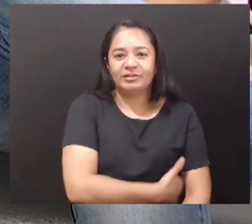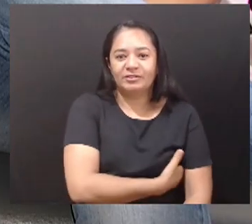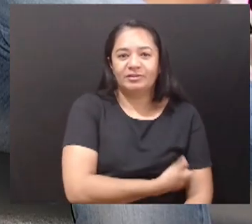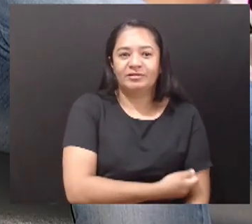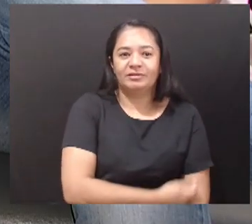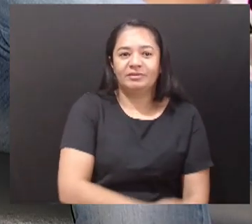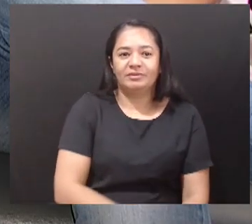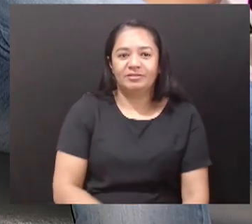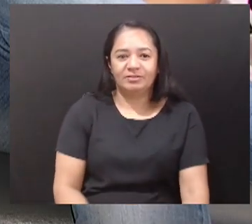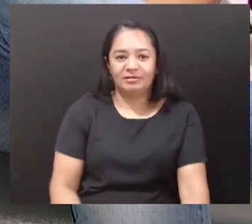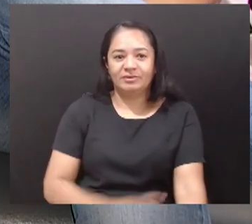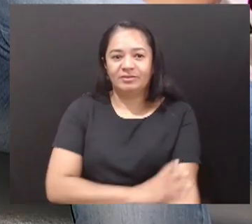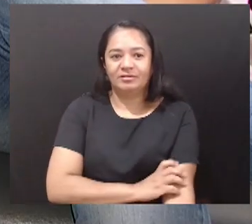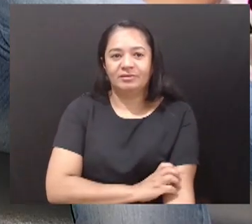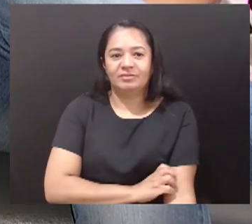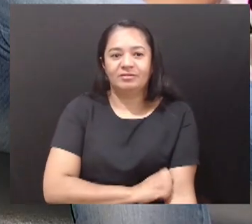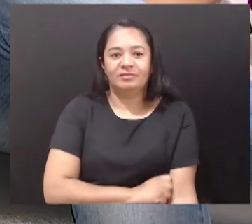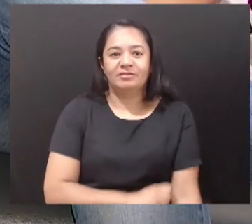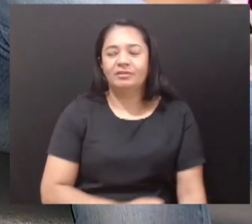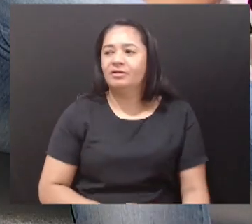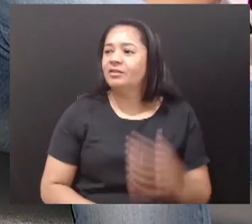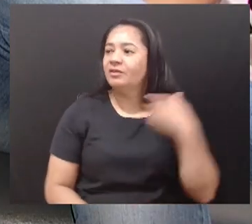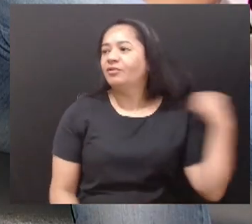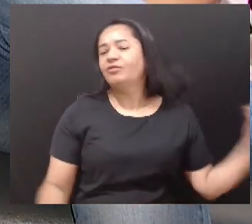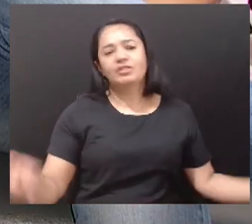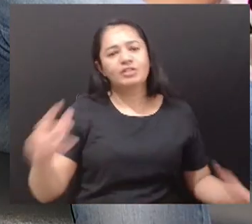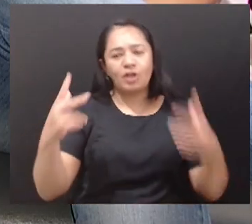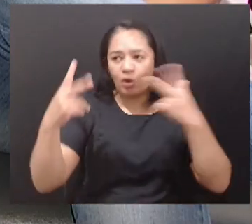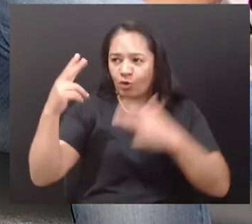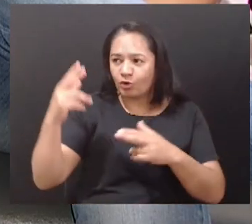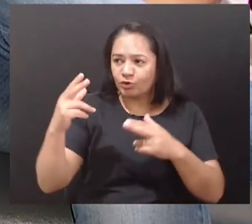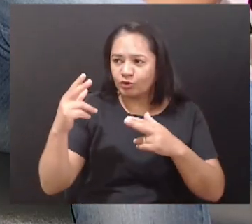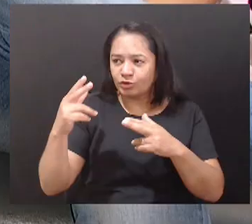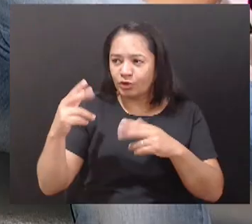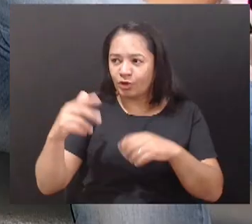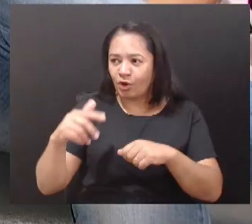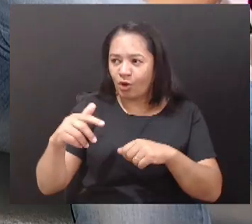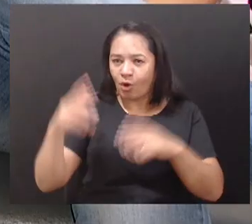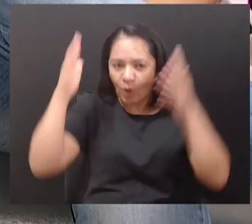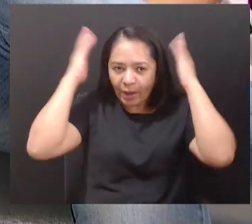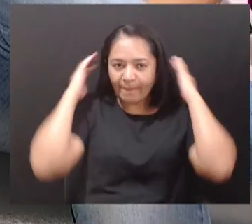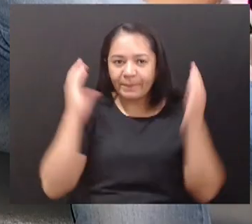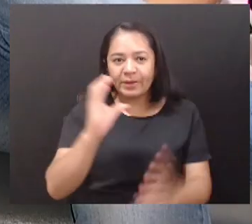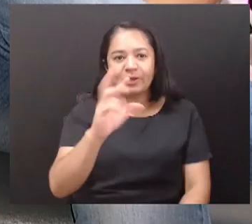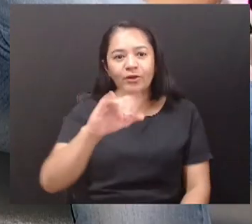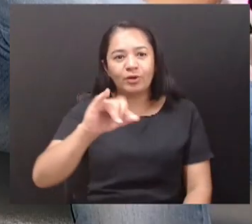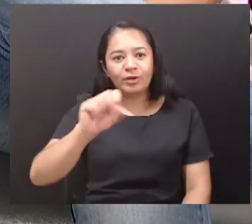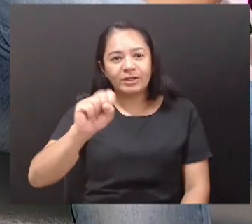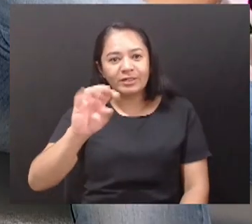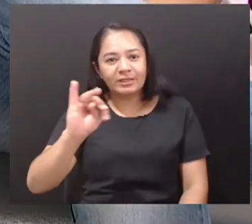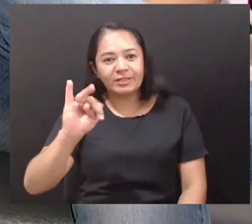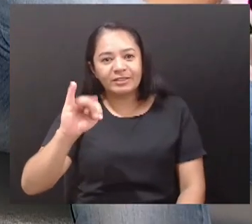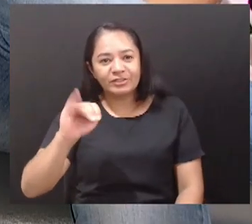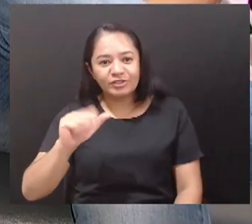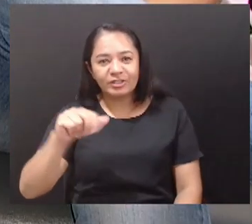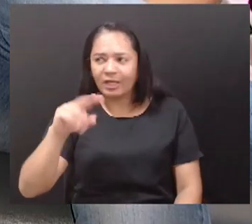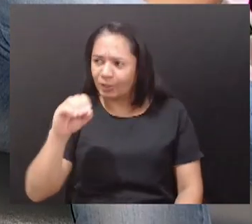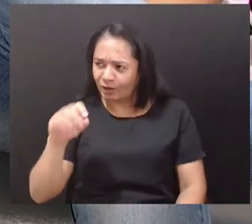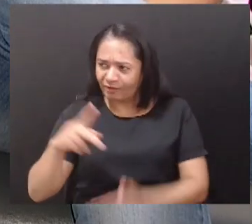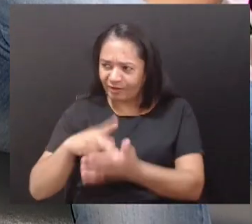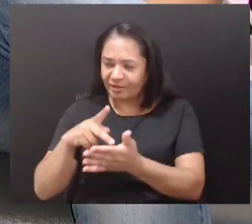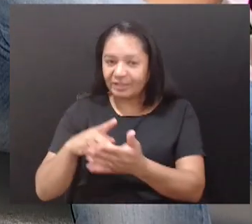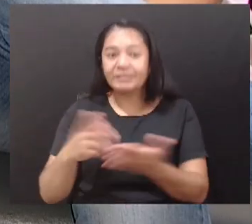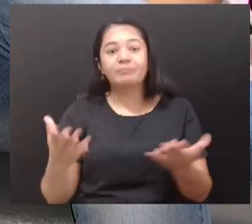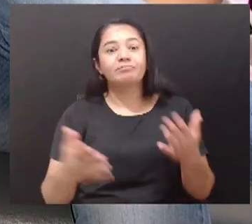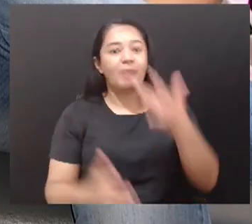isso? Então, é legal, até é interessante de toda essa história que eu venho contando aqui, porque muitas pessoas perguntam